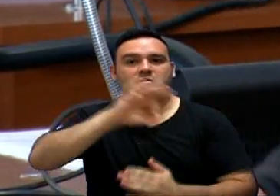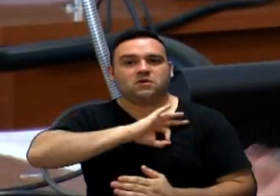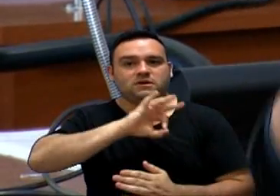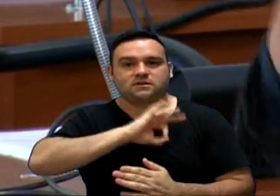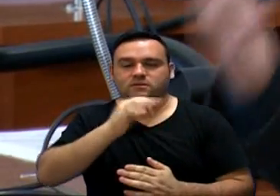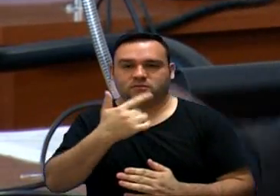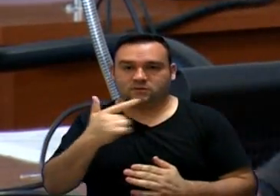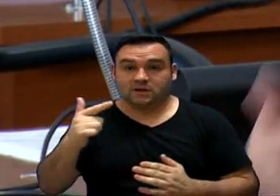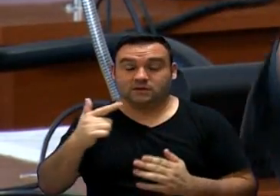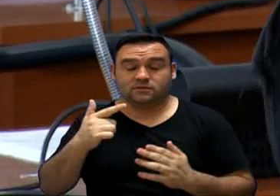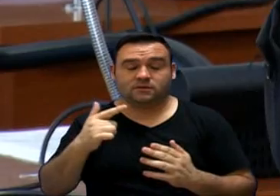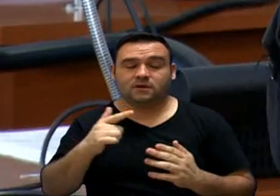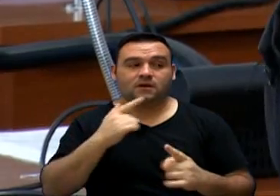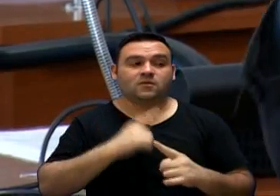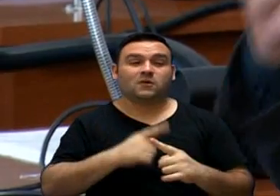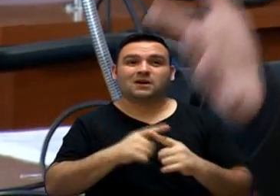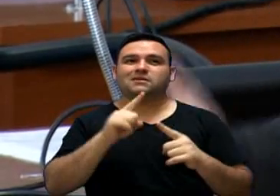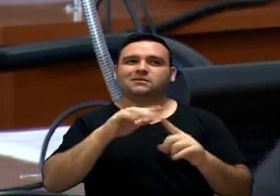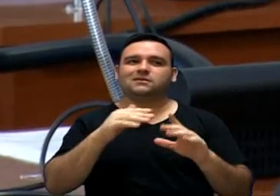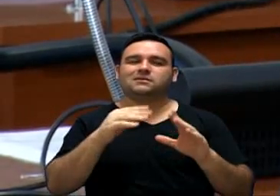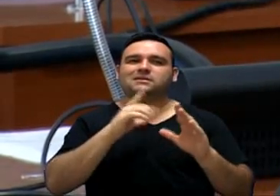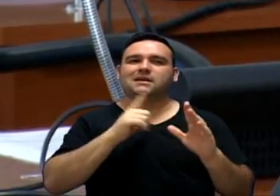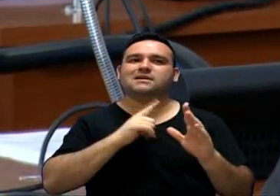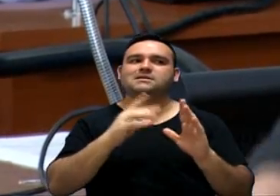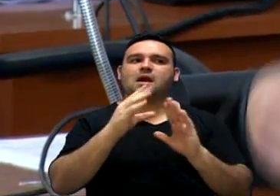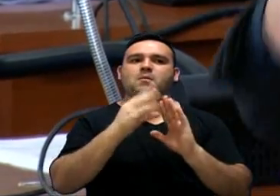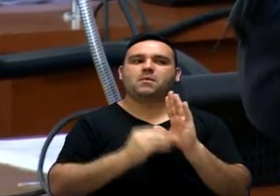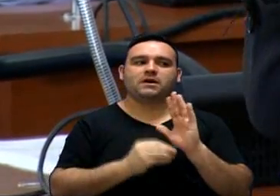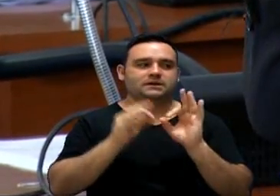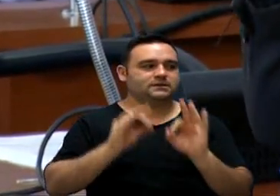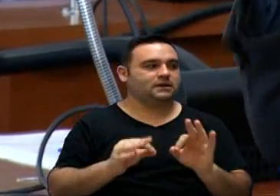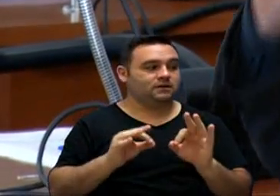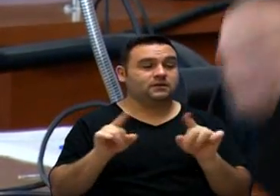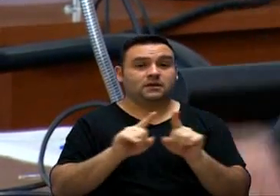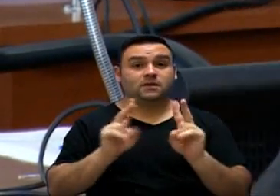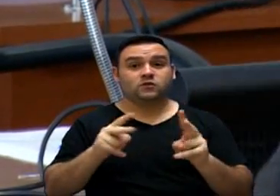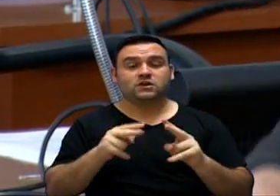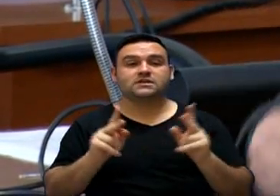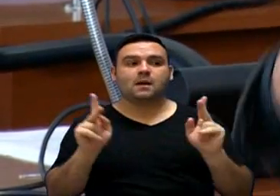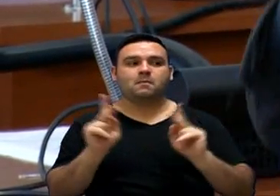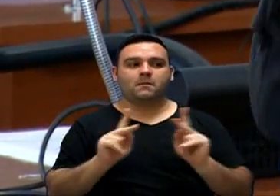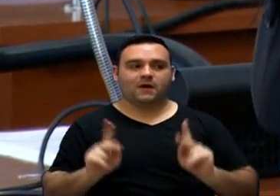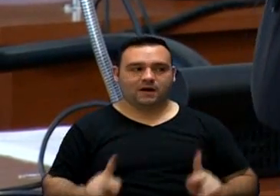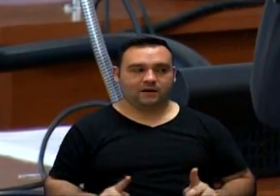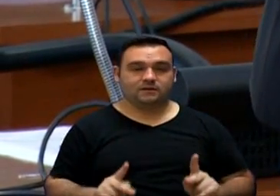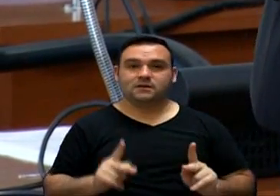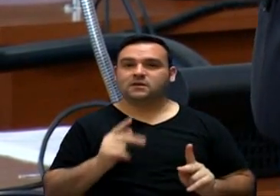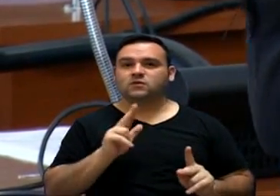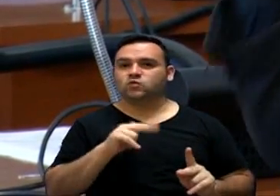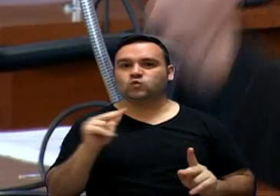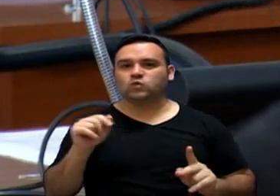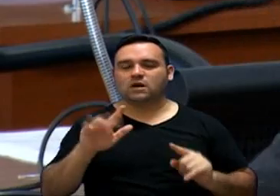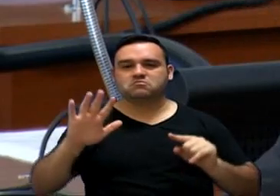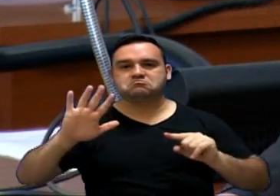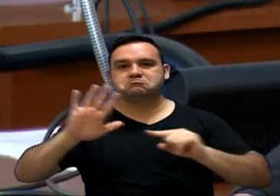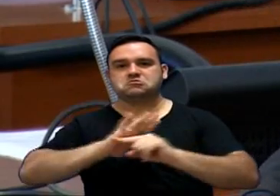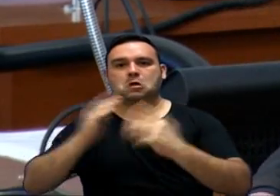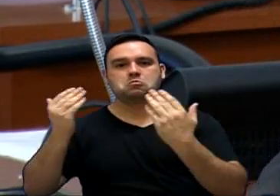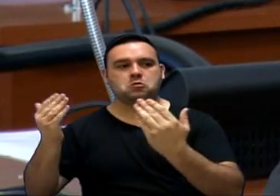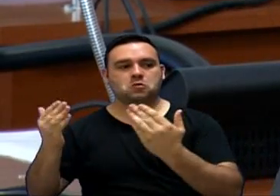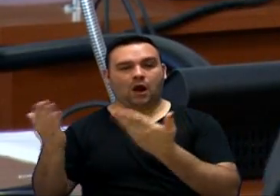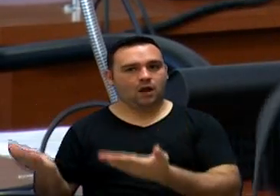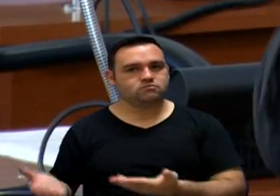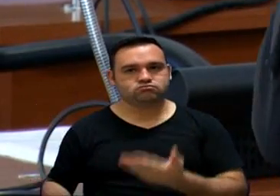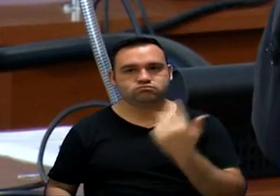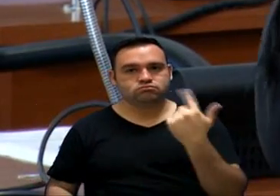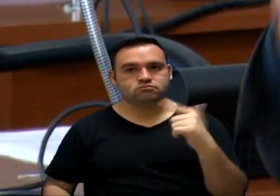para cima de alguém. Pelo contrário, foi tudo muito bem registrado. Eu mantive a minha serenidade e, em momento nenhum, questionei ela de alguma